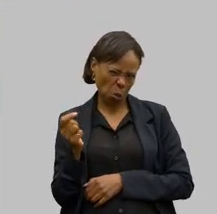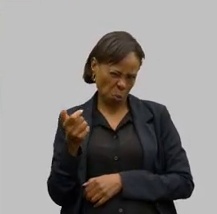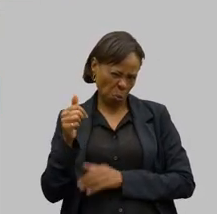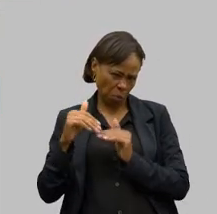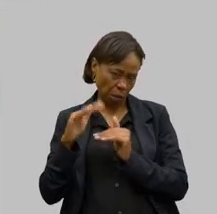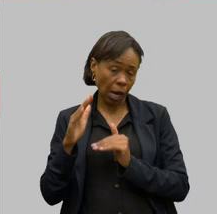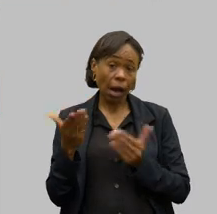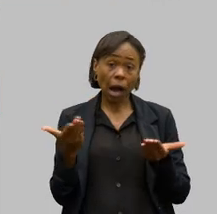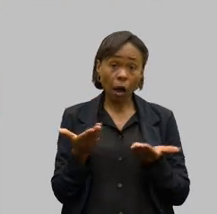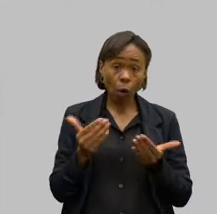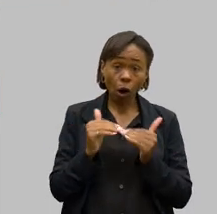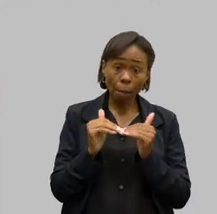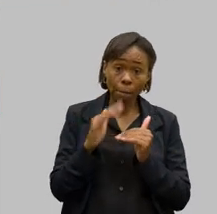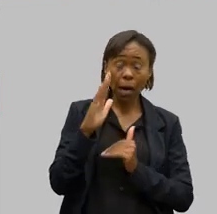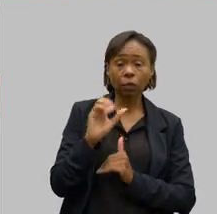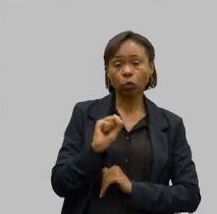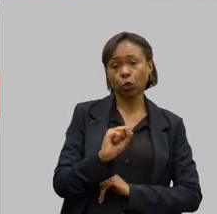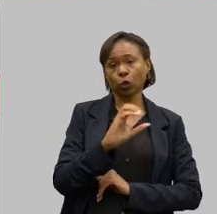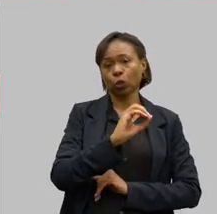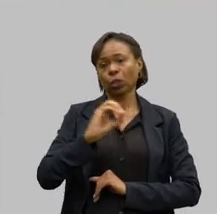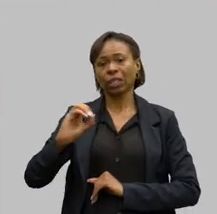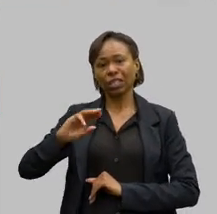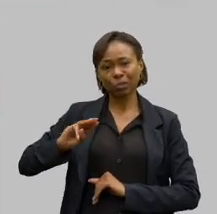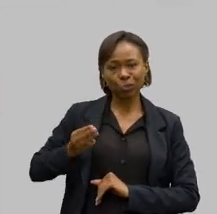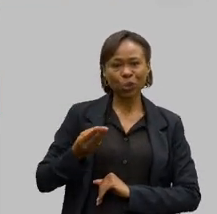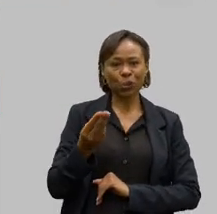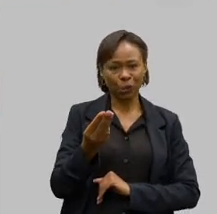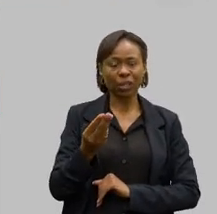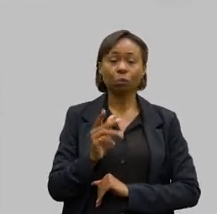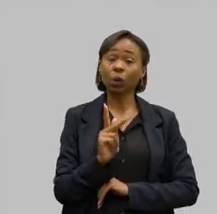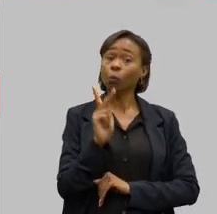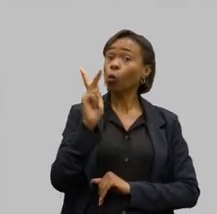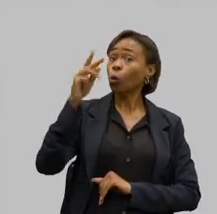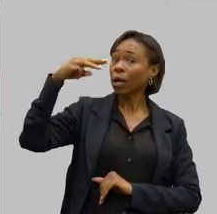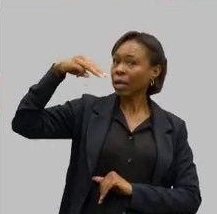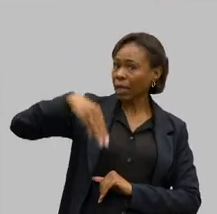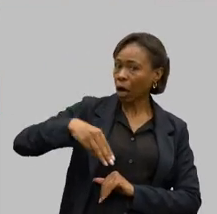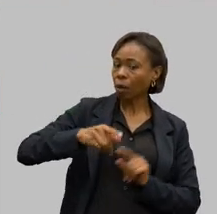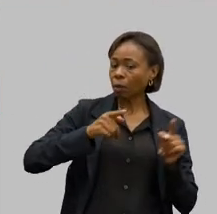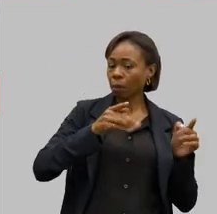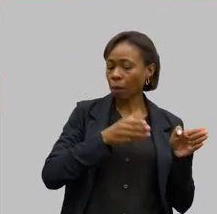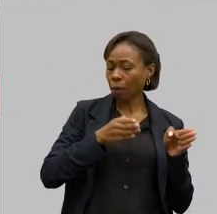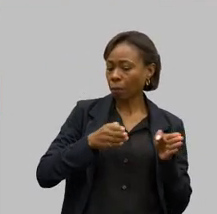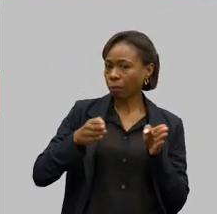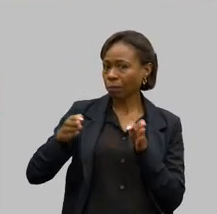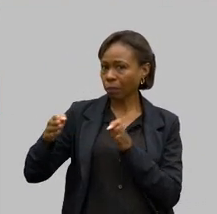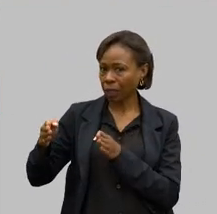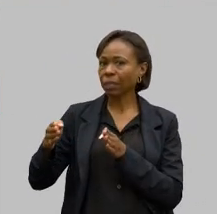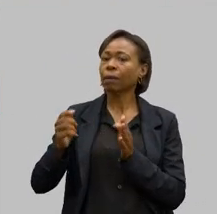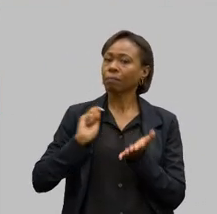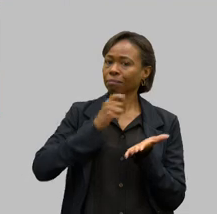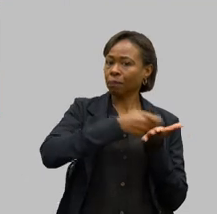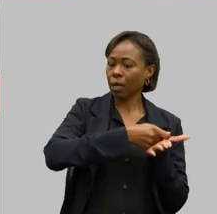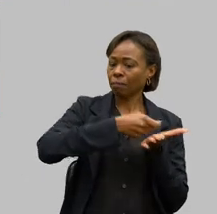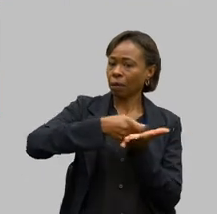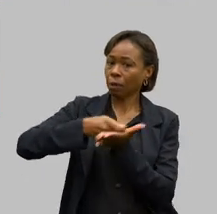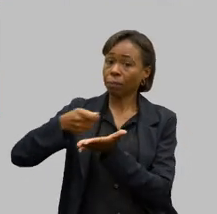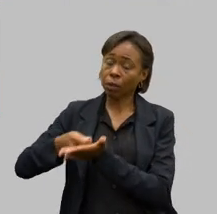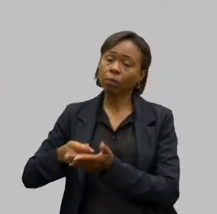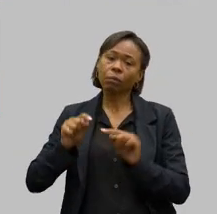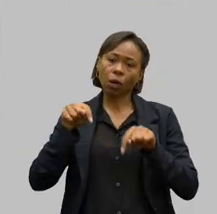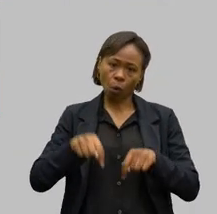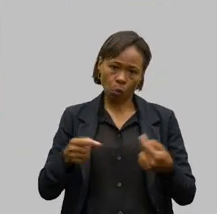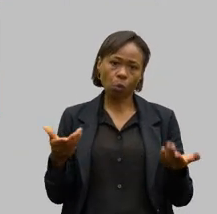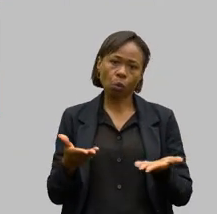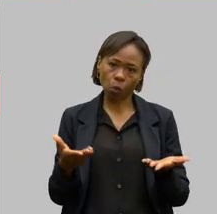800 milhões, passamos a pagar por quilometragem, mas nós pagamos e precisamos e temos condições hoje de pagar